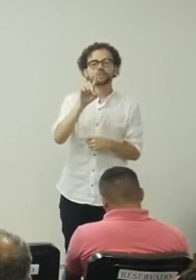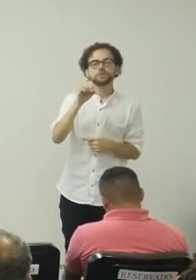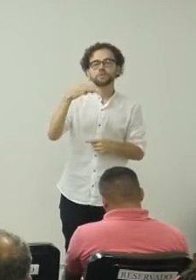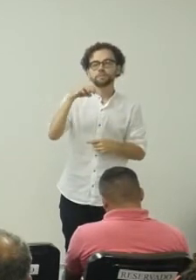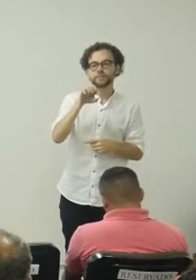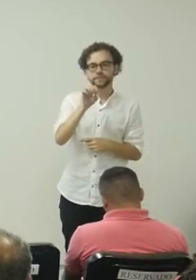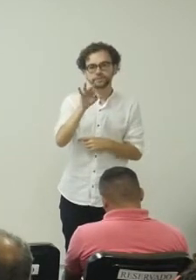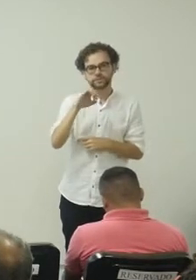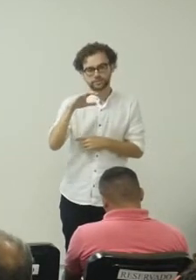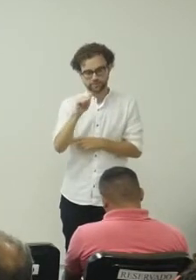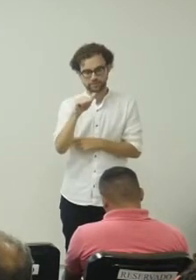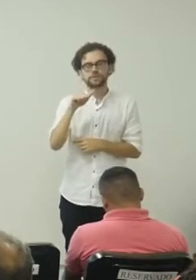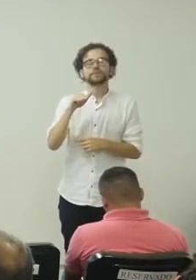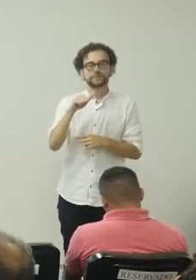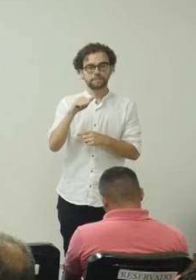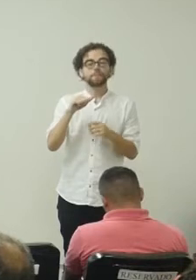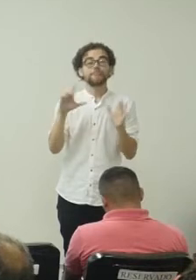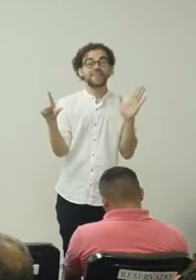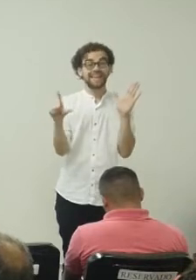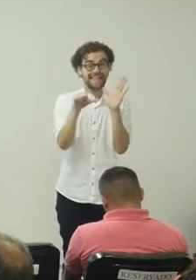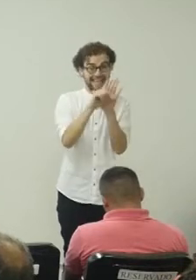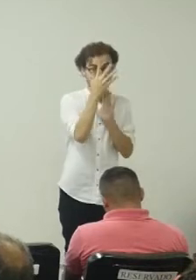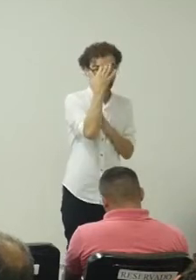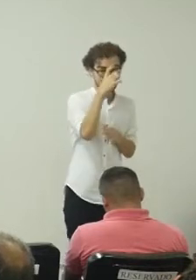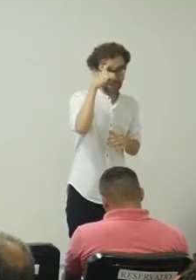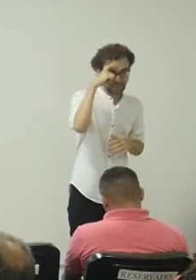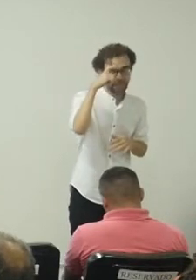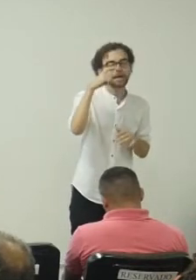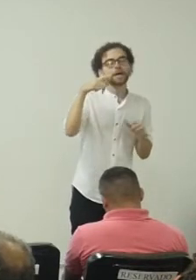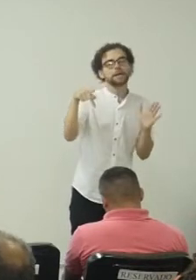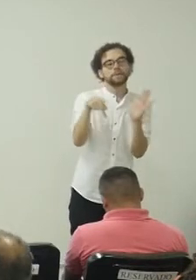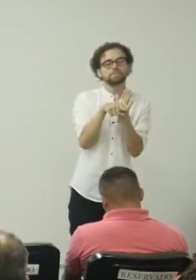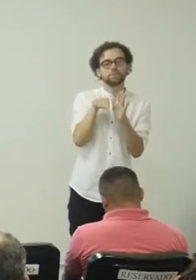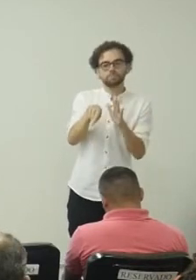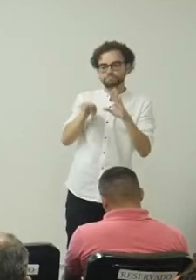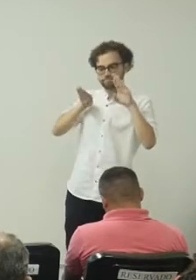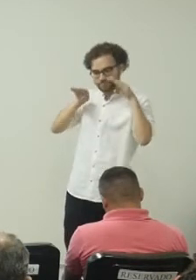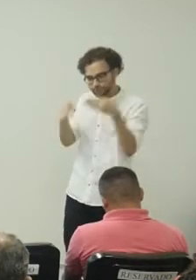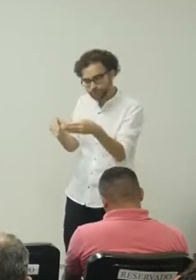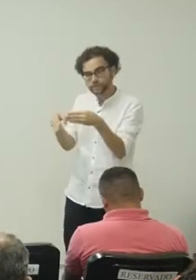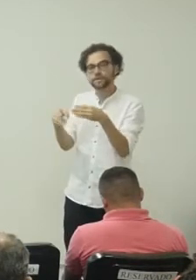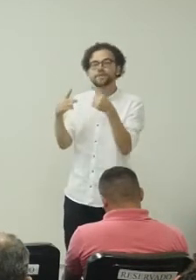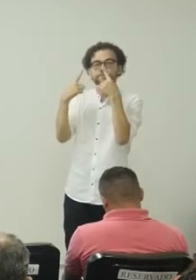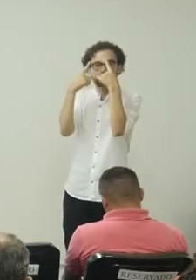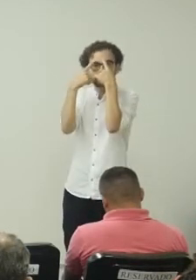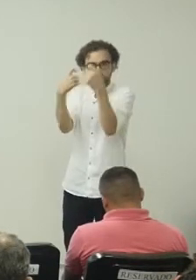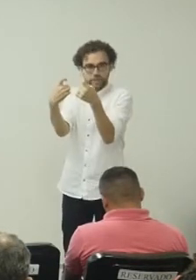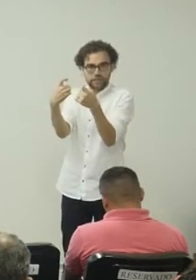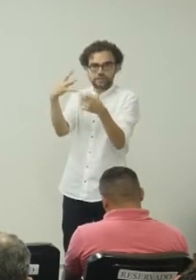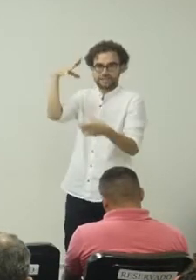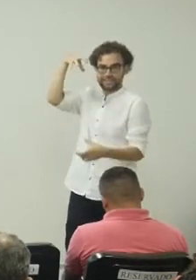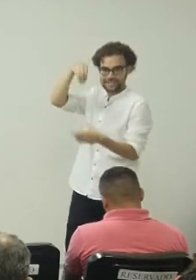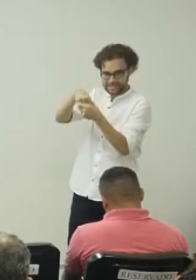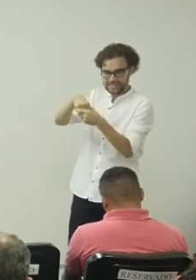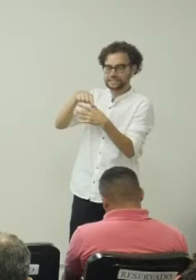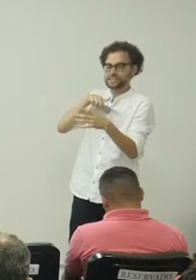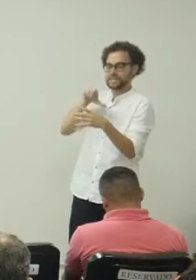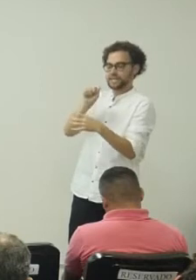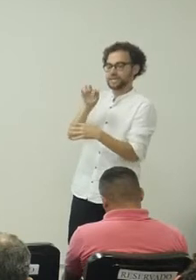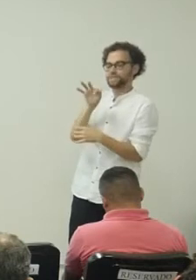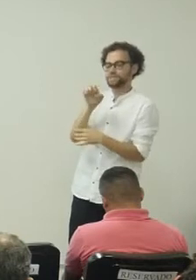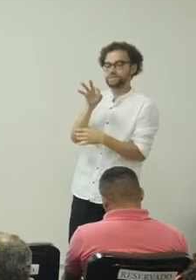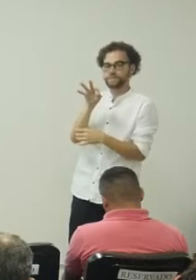mulher. Inclusive, a Lei Maria da Penha, ela é específica para esses casos, de situações, né, que envolvem relações de